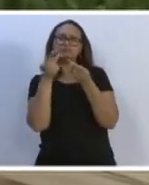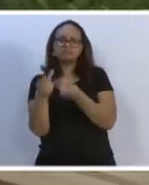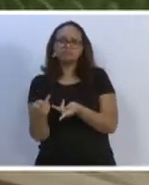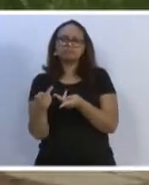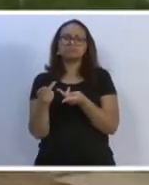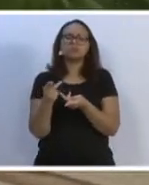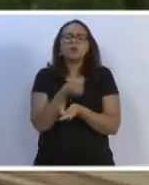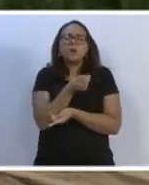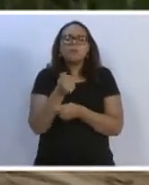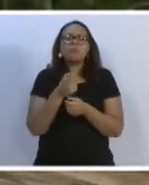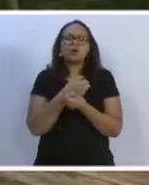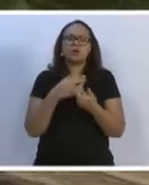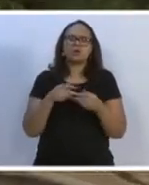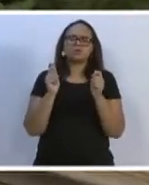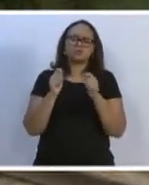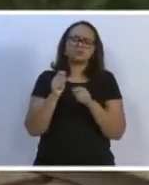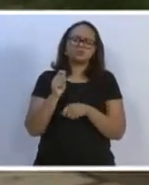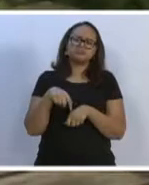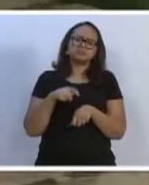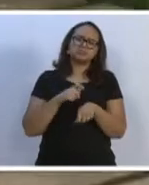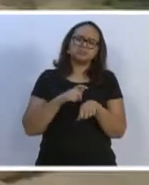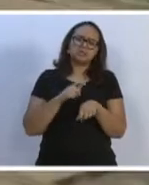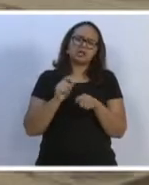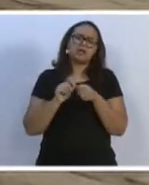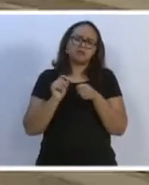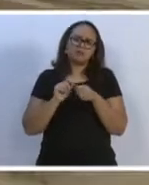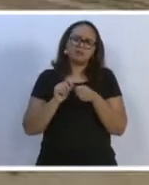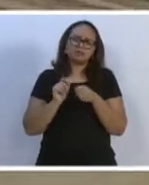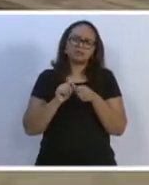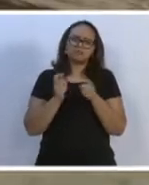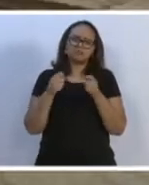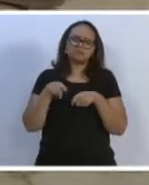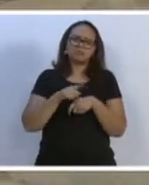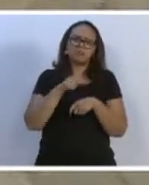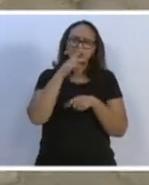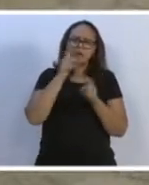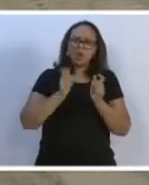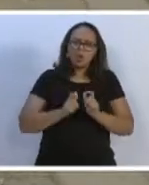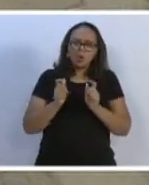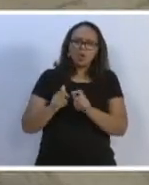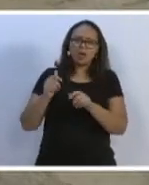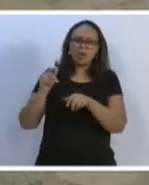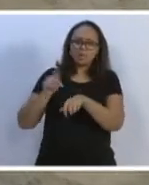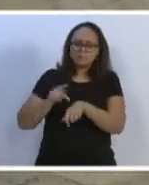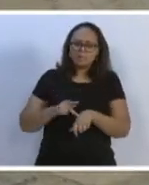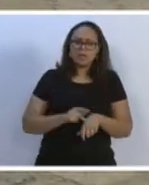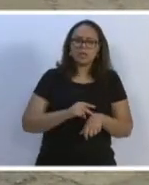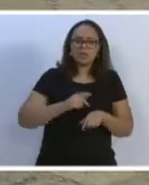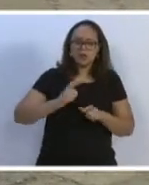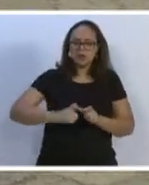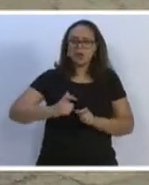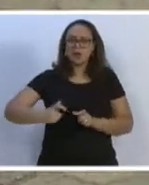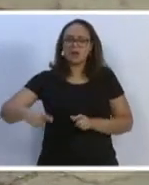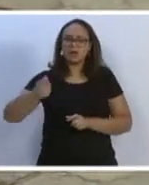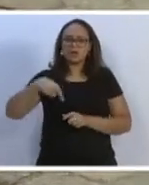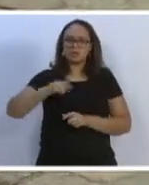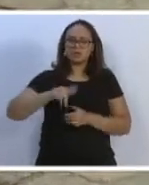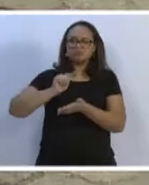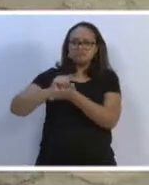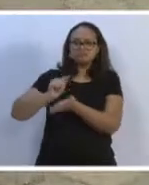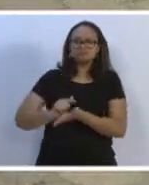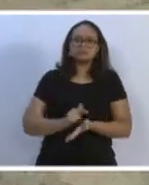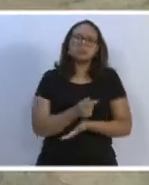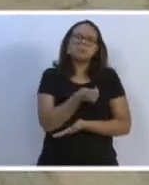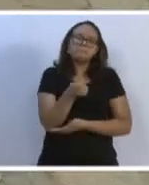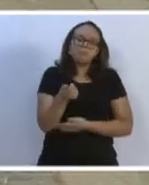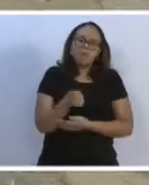é pouca coisa que tem lá para fazer e dar condições de passagem. Patrola, macadame, limpeza, algumas travessas e tubulações e retirada de algumas barreiras em um pequeno trecho